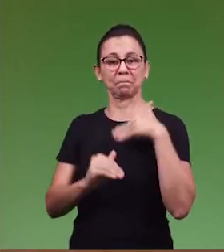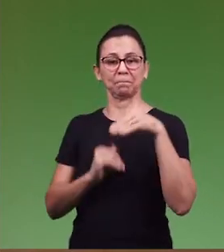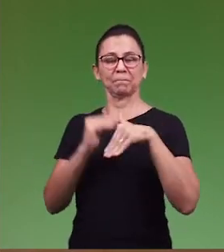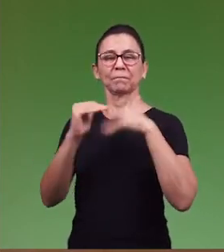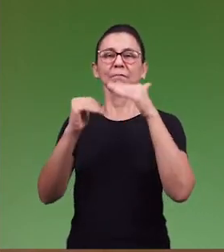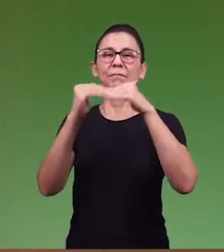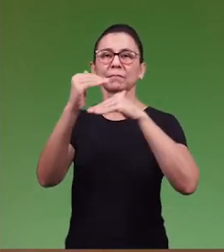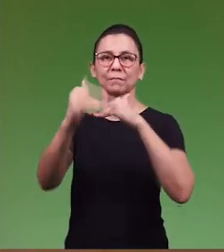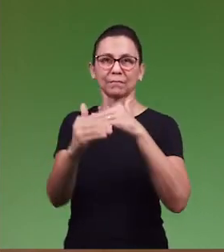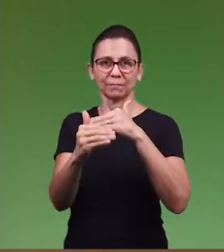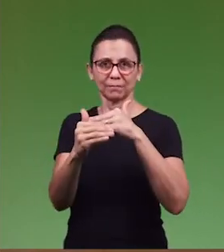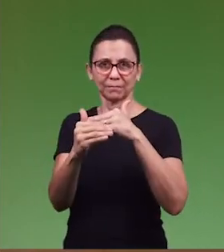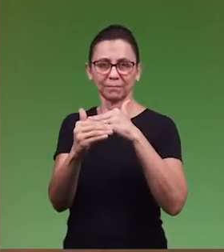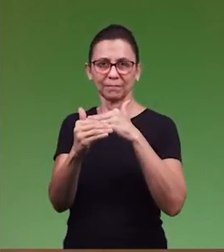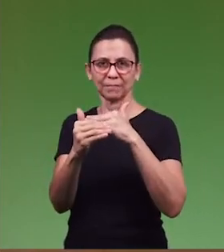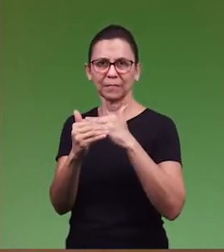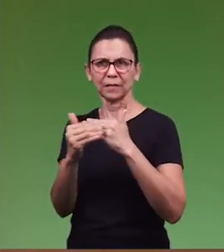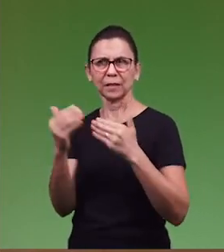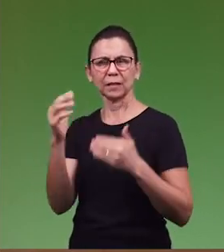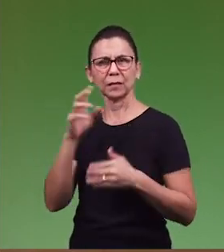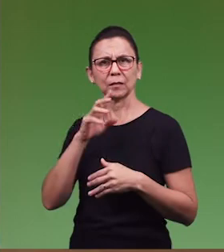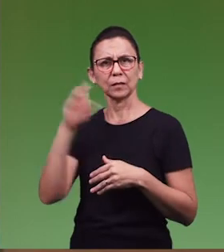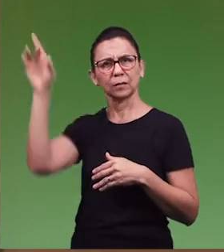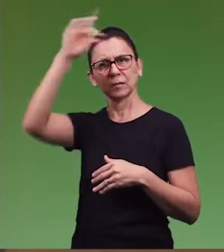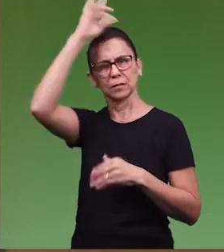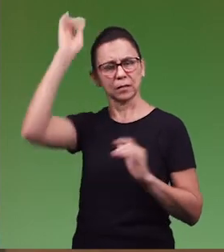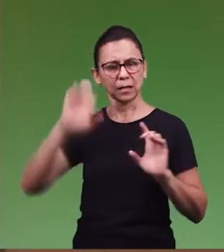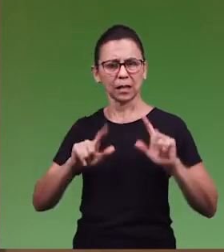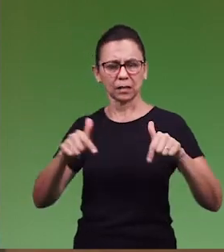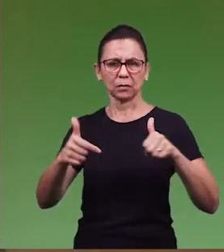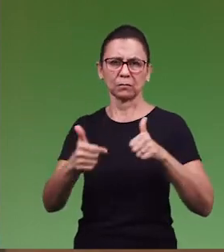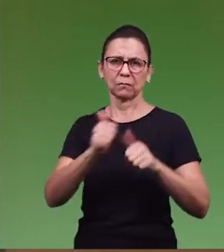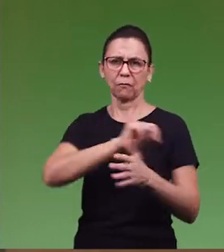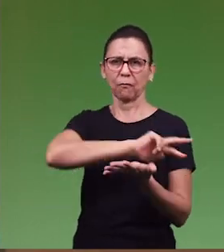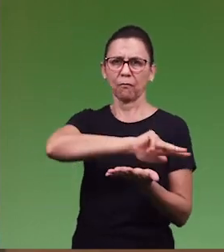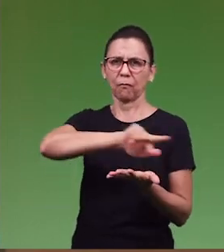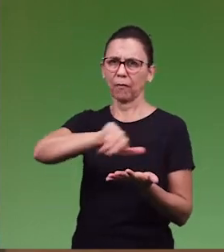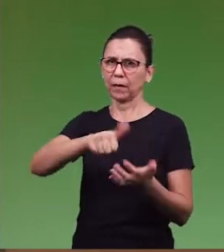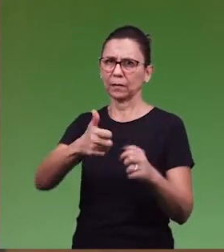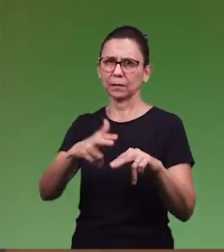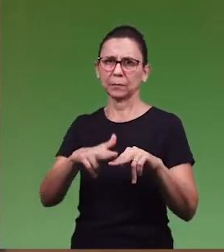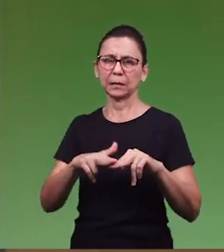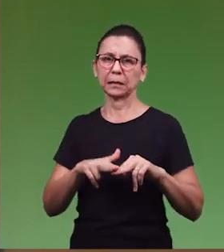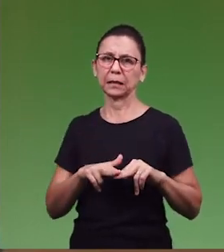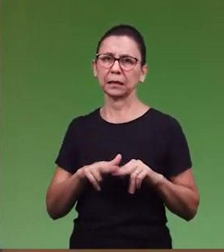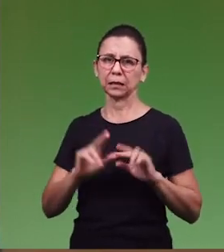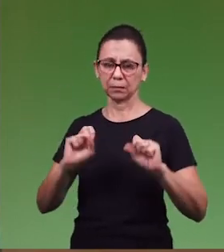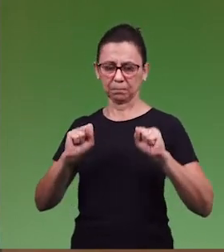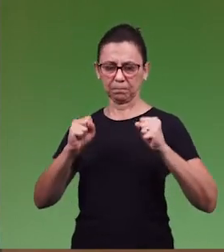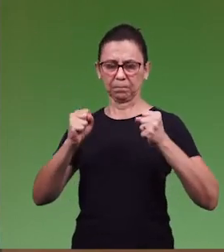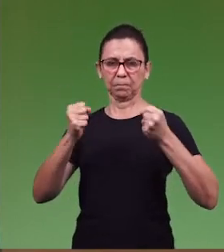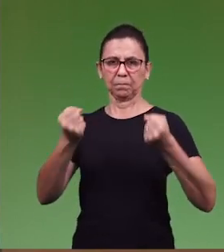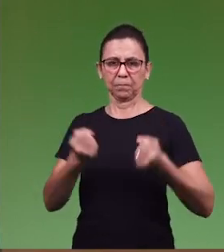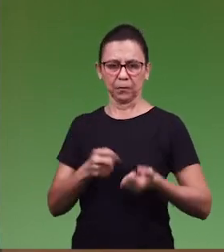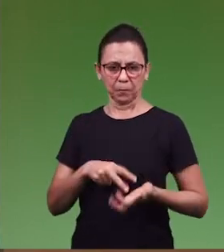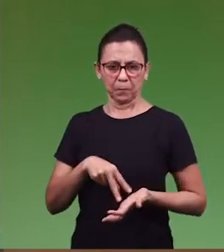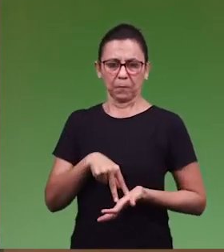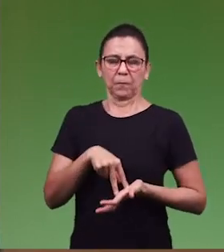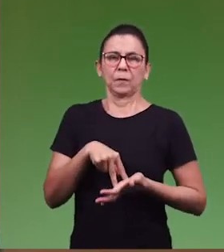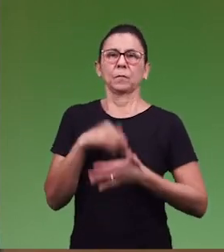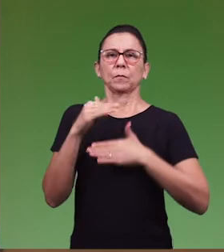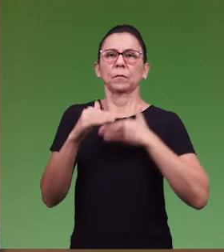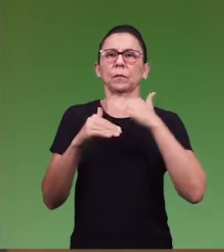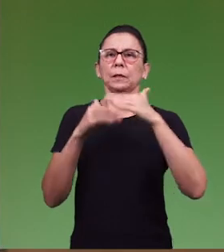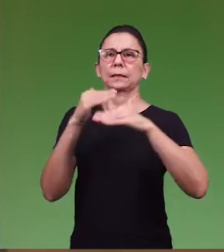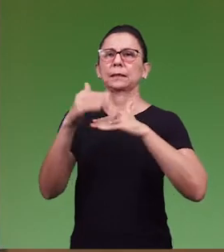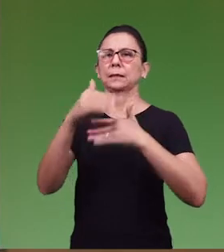de várias formas, né? E através disso, nós vamos nos alimentando pela fé, vamos crescendo na fé, né? Por isso a